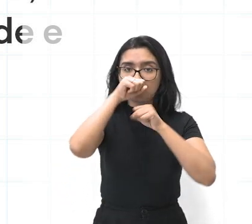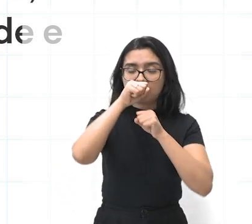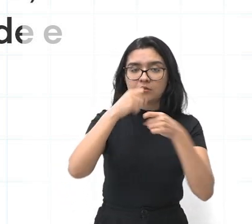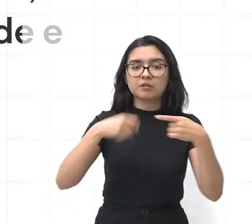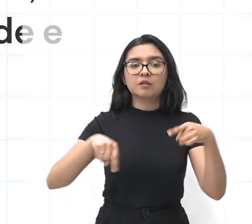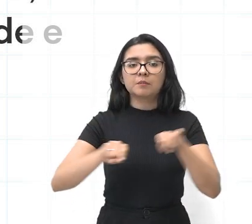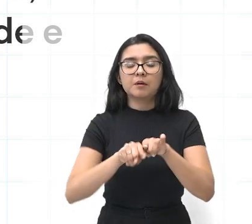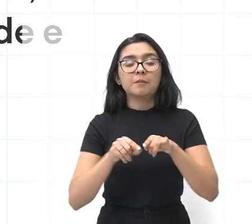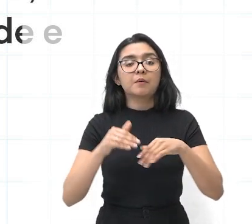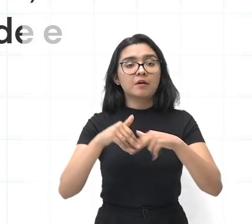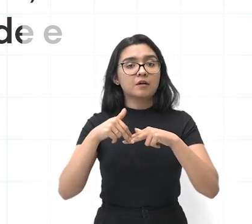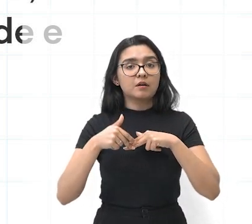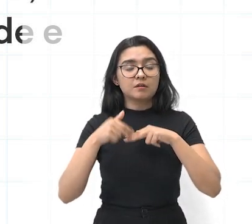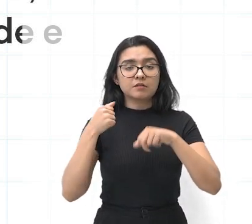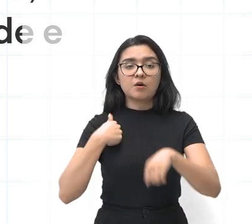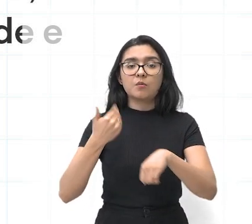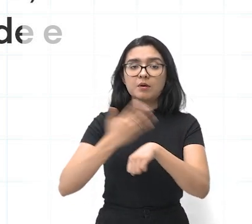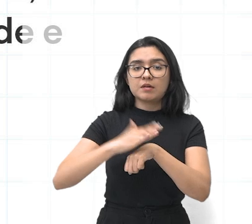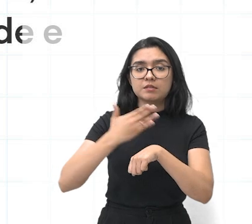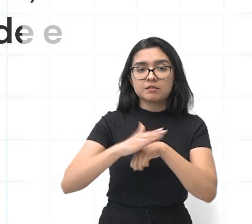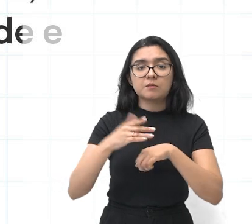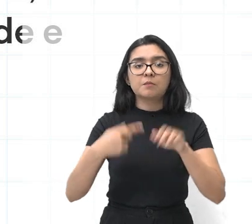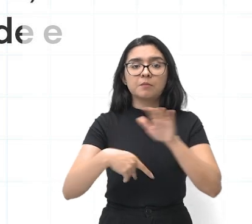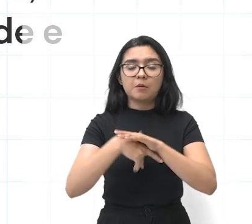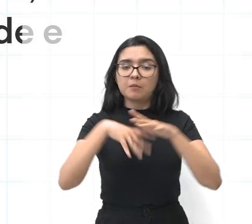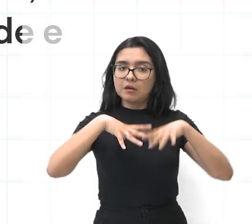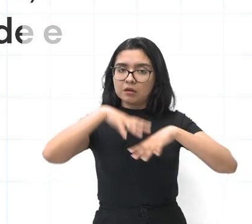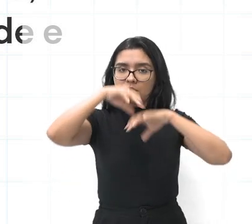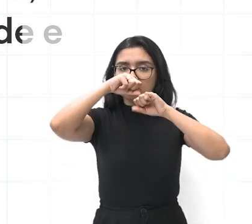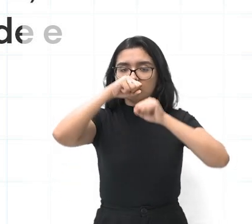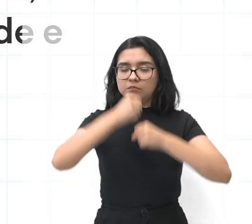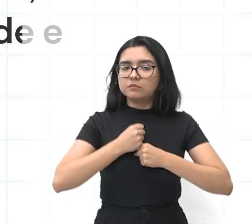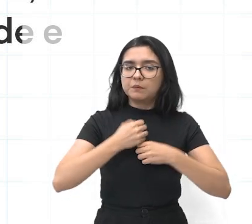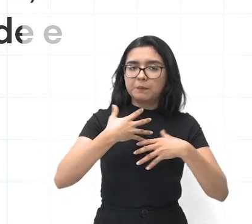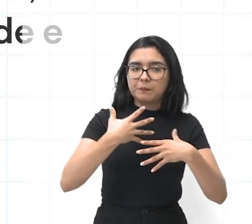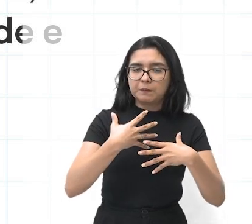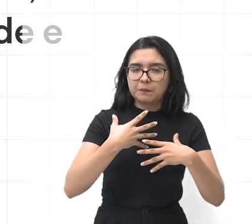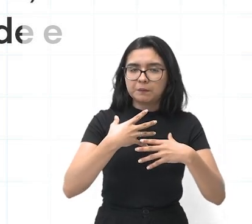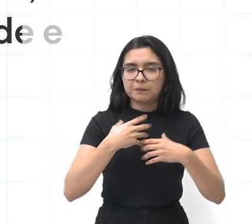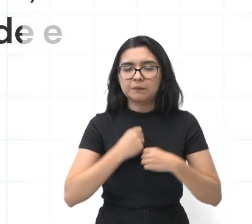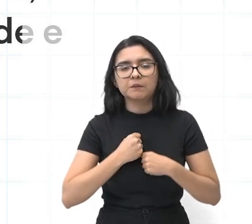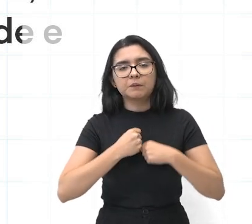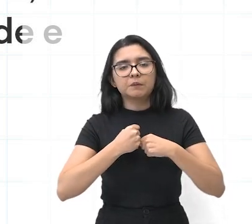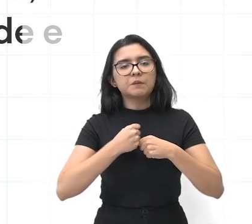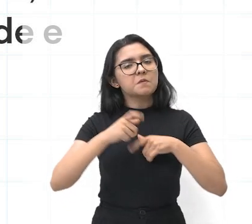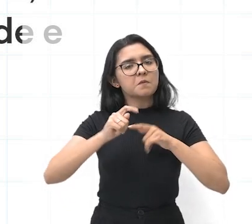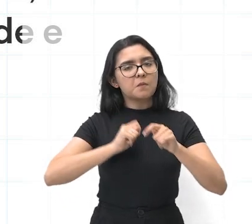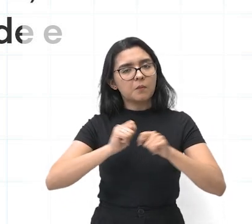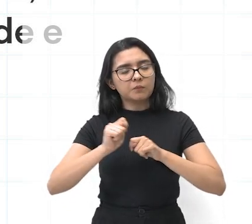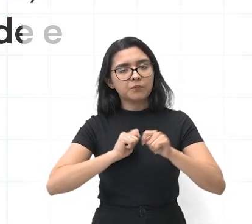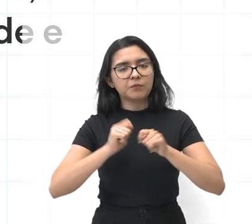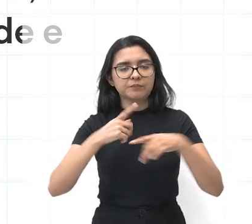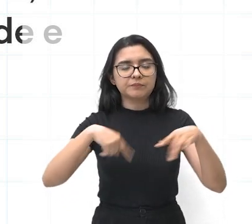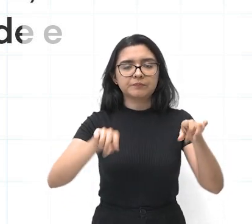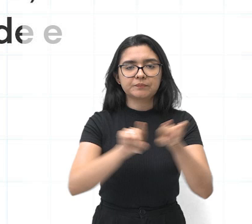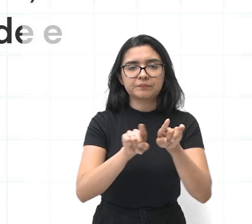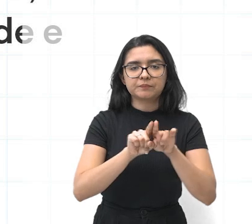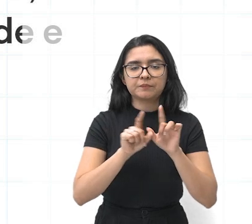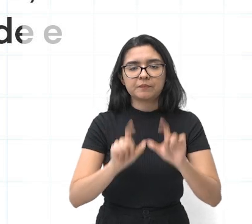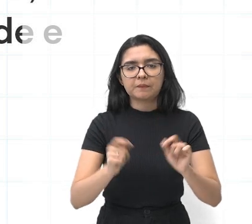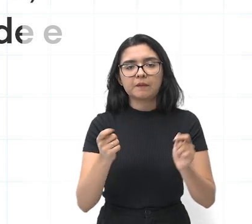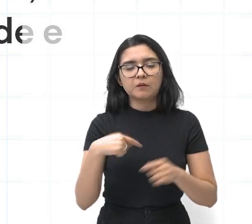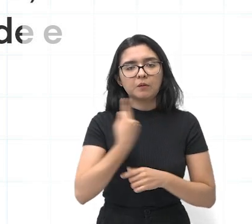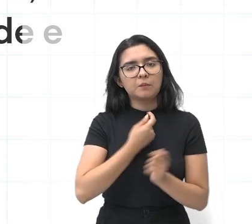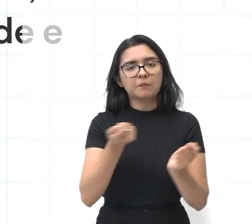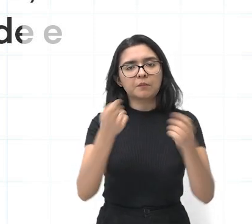cardiorrespiratória, até porque é um exercício aeróbico, né? Então a gente trabalha muito essa questão da respiração para que a